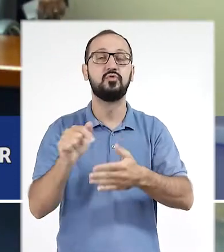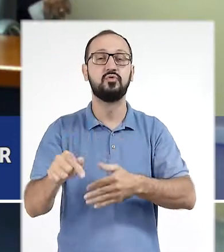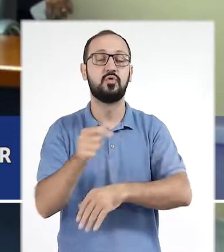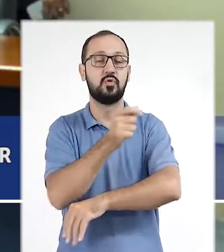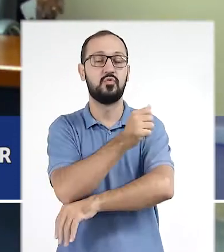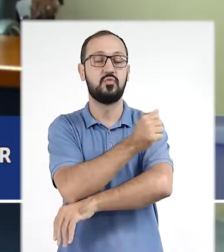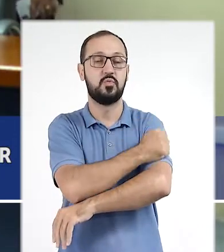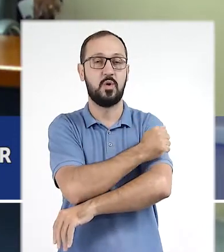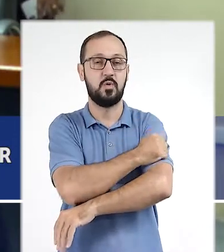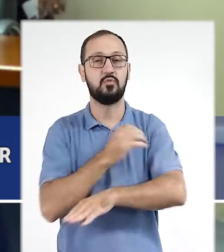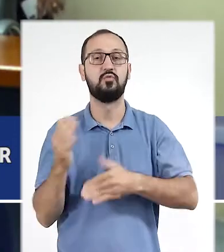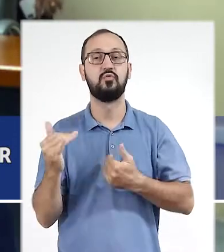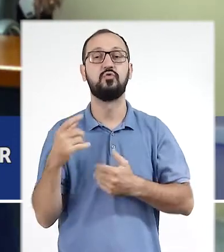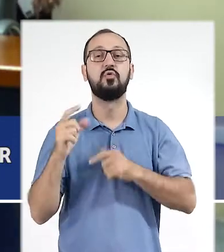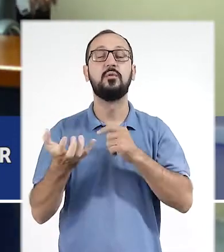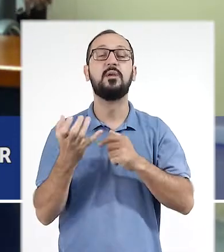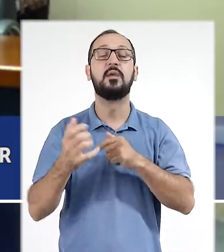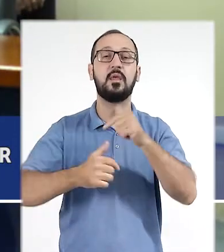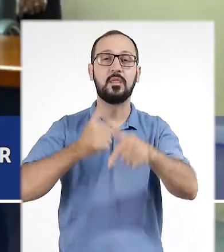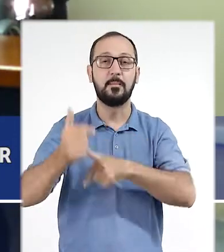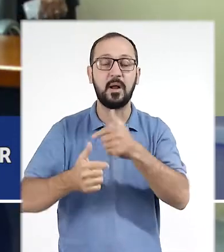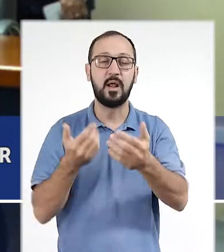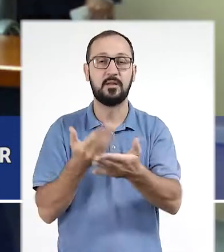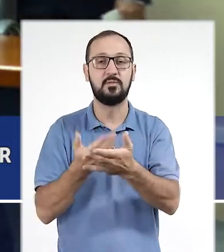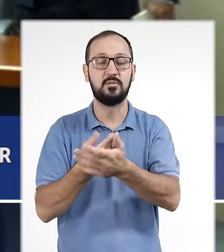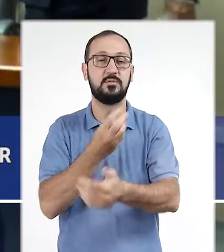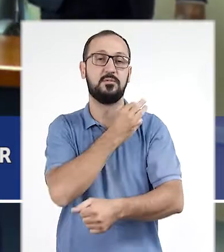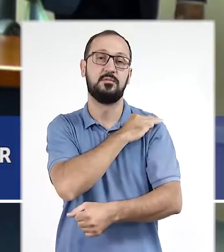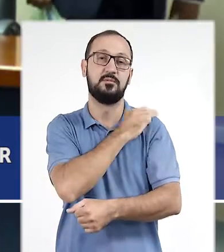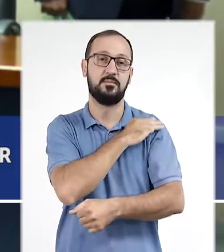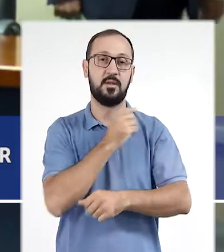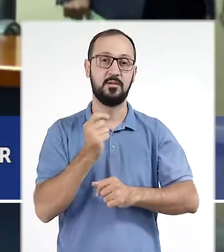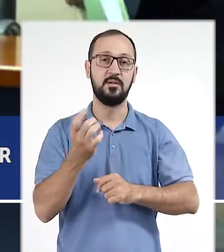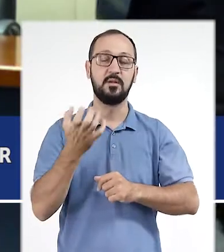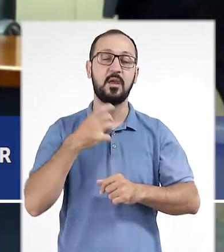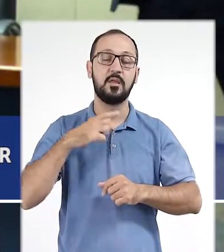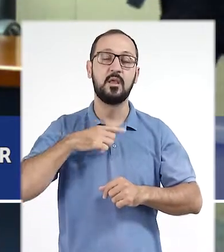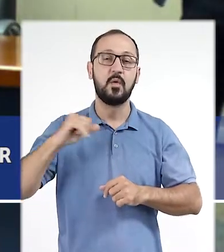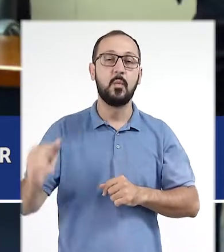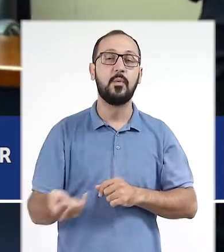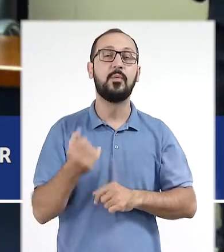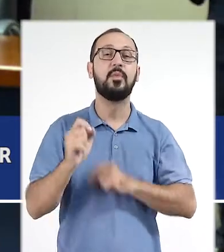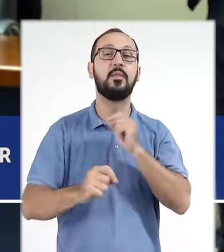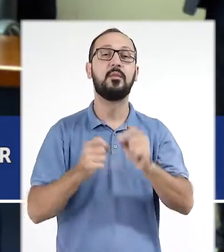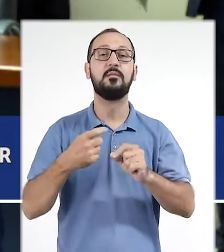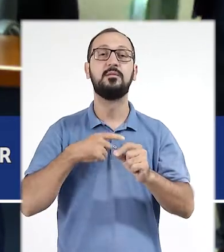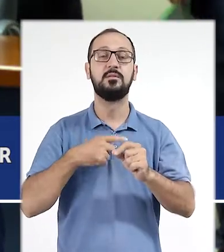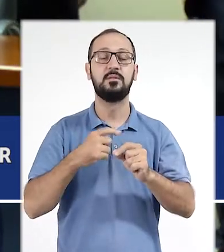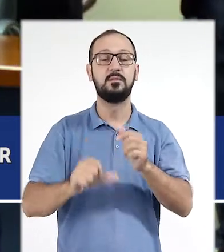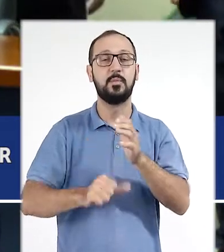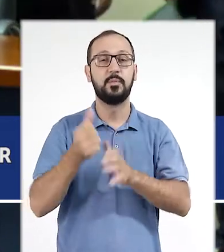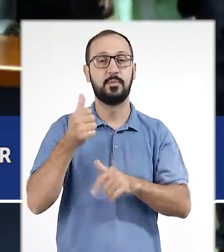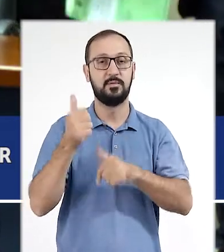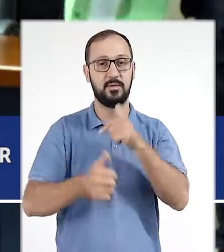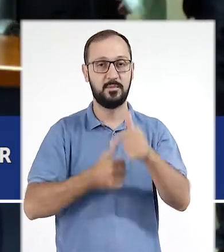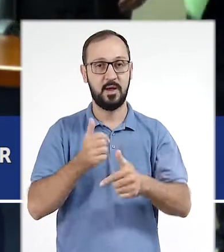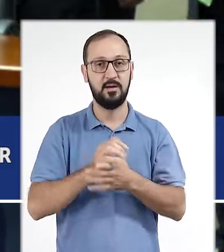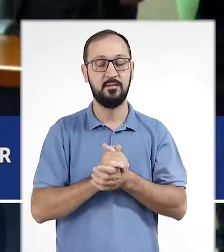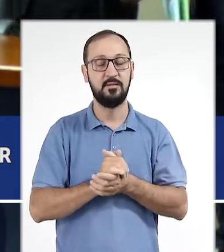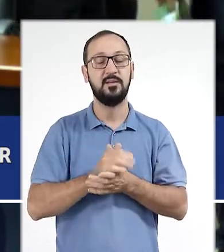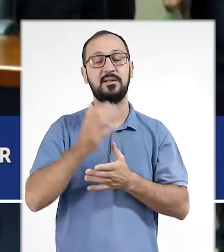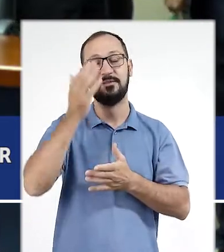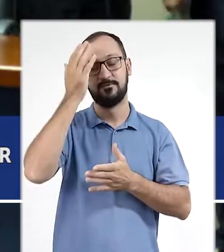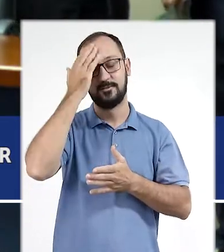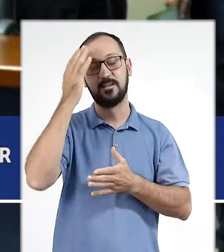está em sala de aula e que tem um desejo de trabalhar e ter aí essa oportunidade de ter aí o seu primeiro